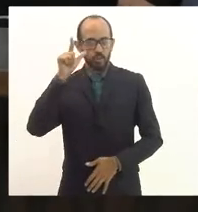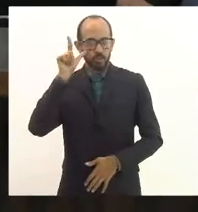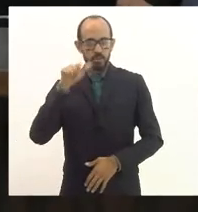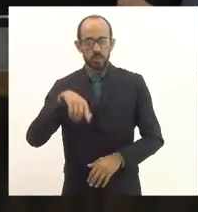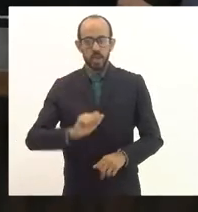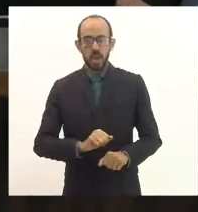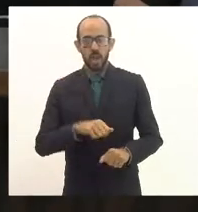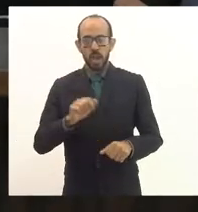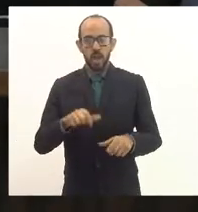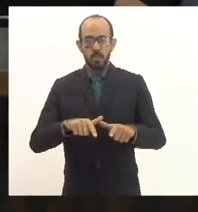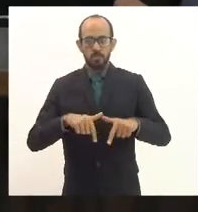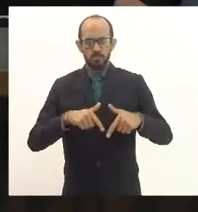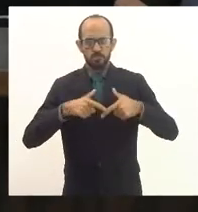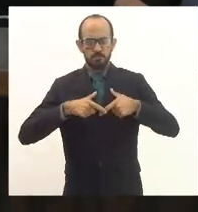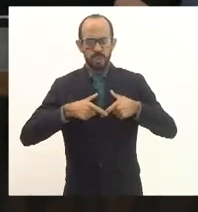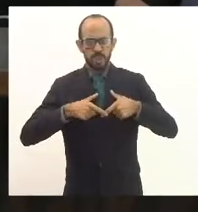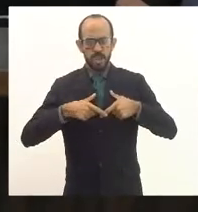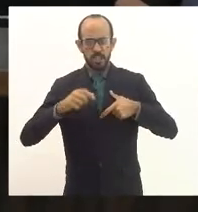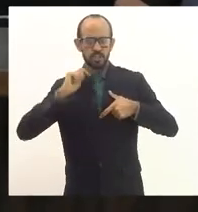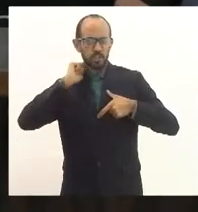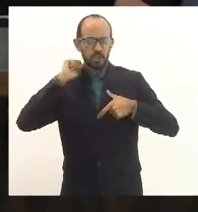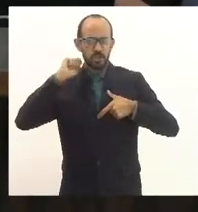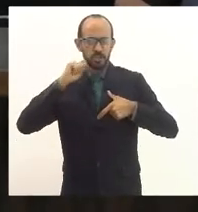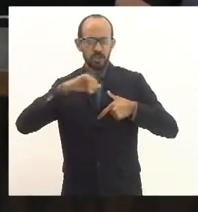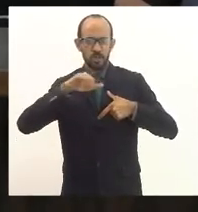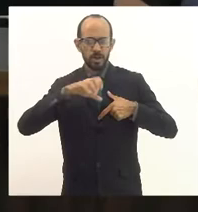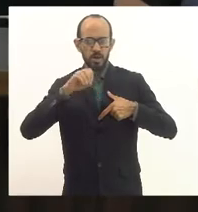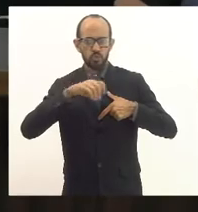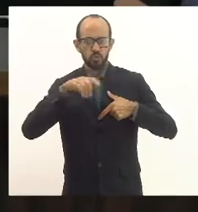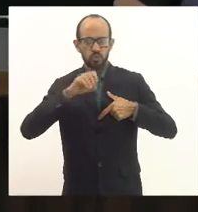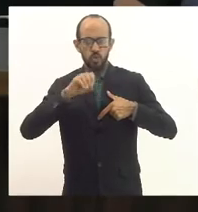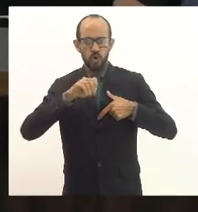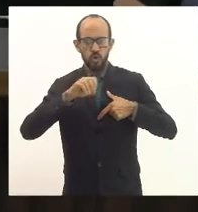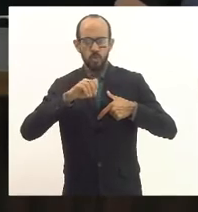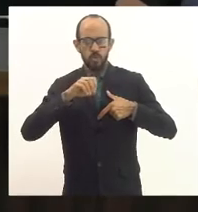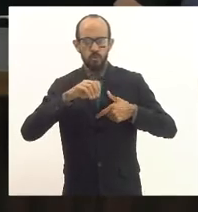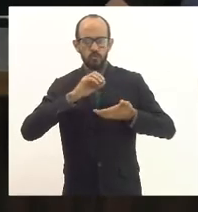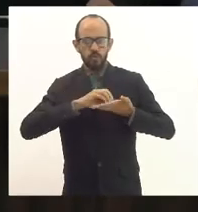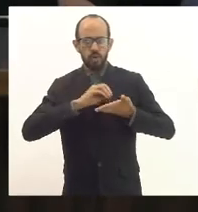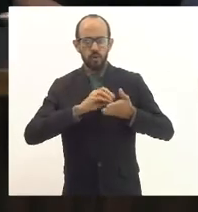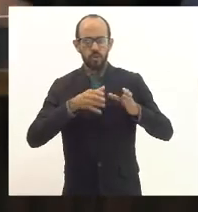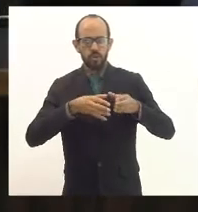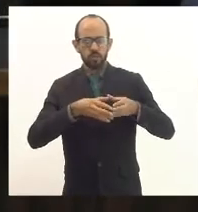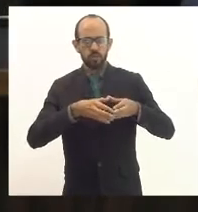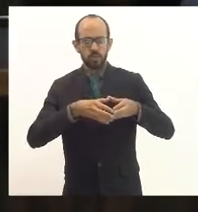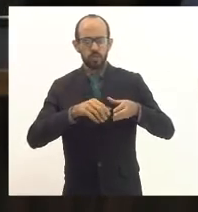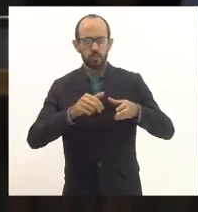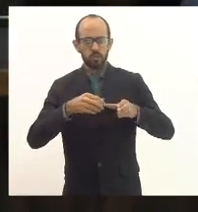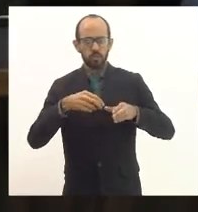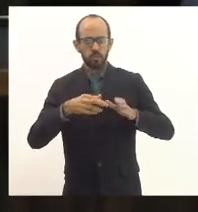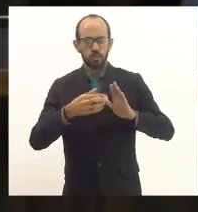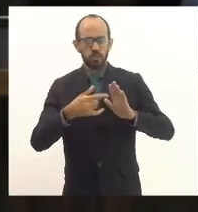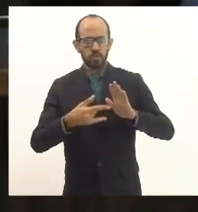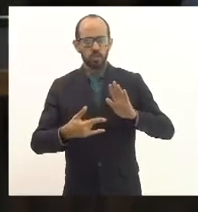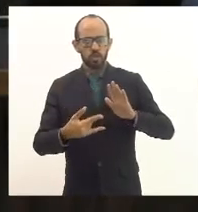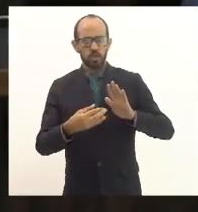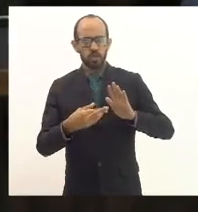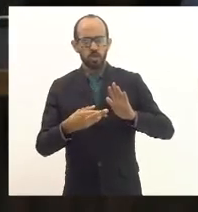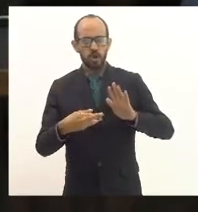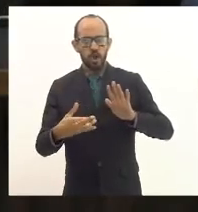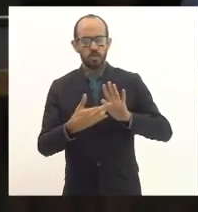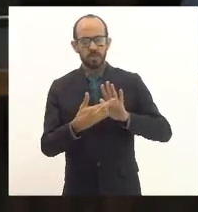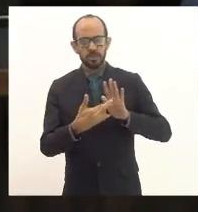diploma, ao senhor João Alexandre Gomes Bagestão, pendente de pareceres da Comissão de Normas Internas e Proposições Externas. Para